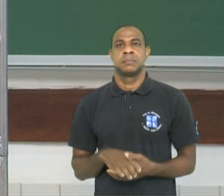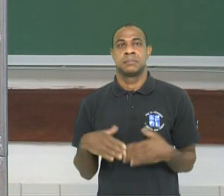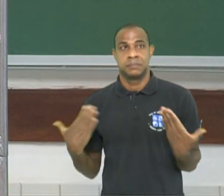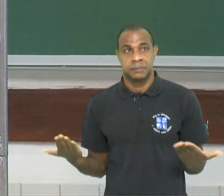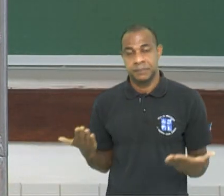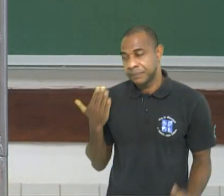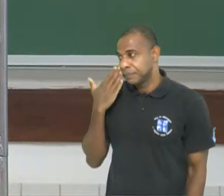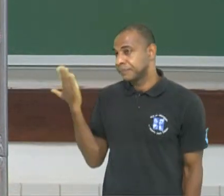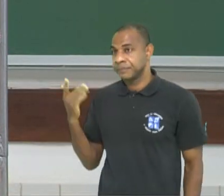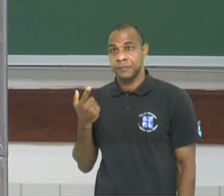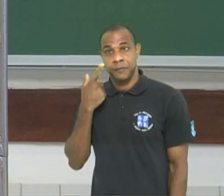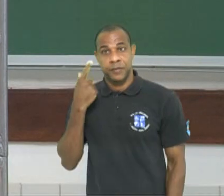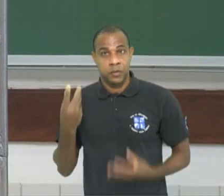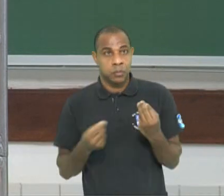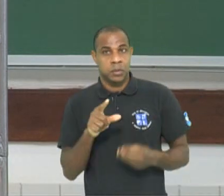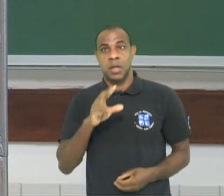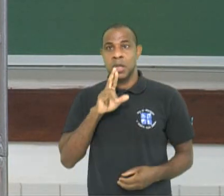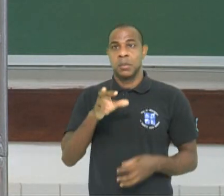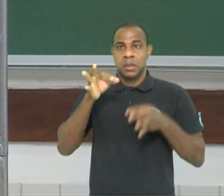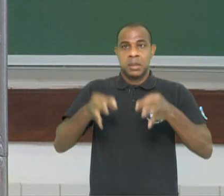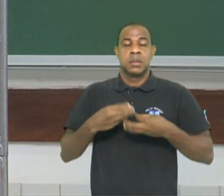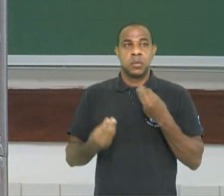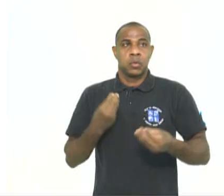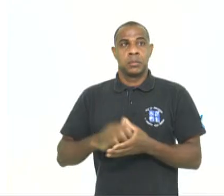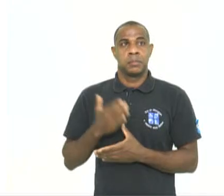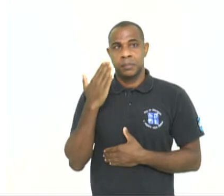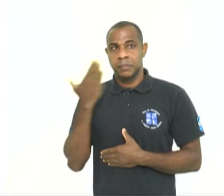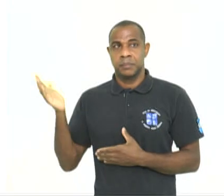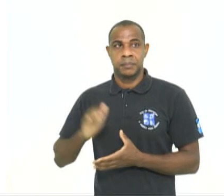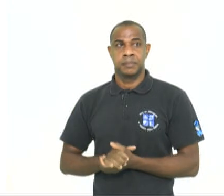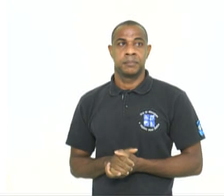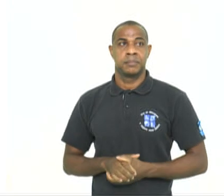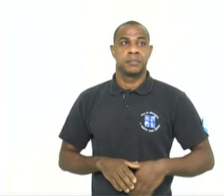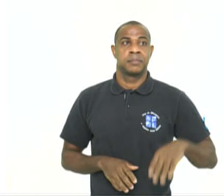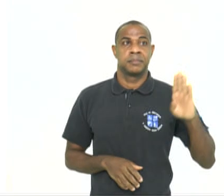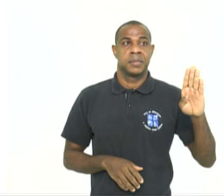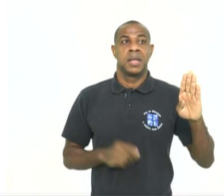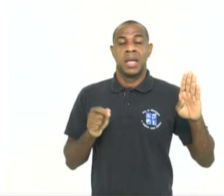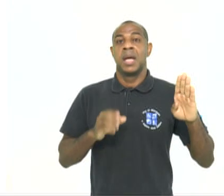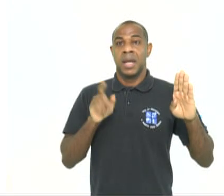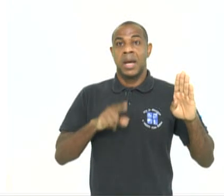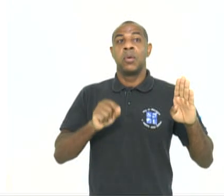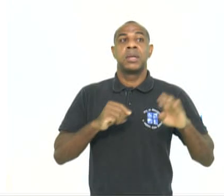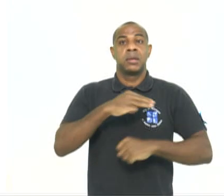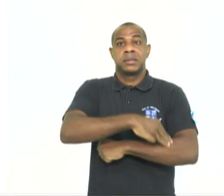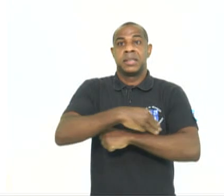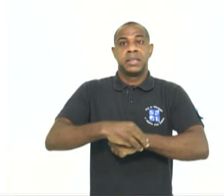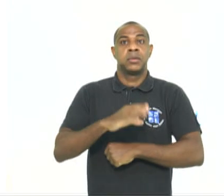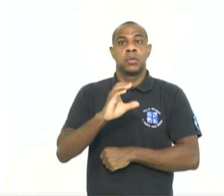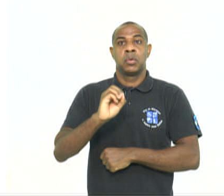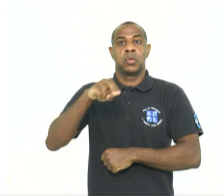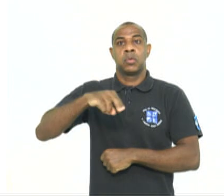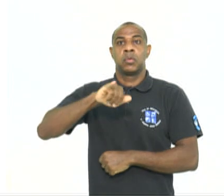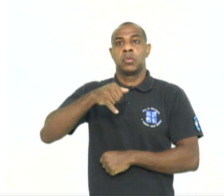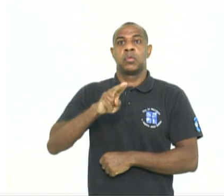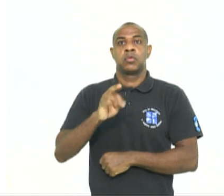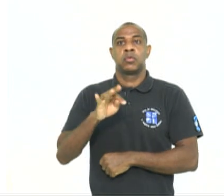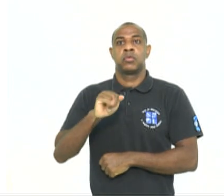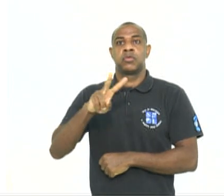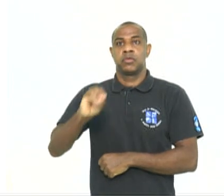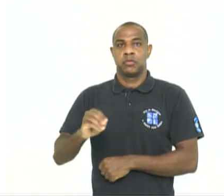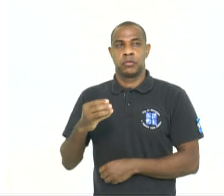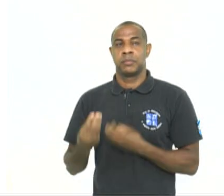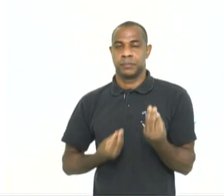Vamos lá, galera, vamos ver se vocês acertaram. Então, tecido hematopoético é um tipo de tecido conjuntivo, né? Lembrando que nós estamos estudando